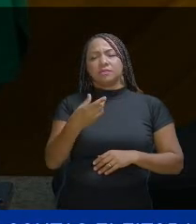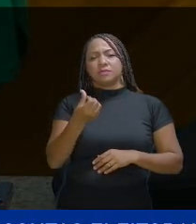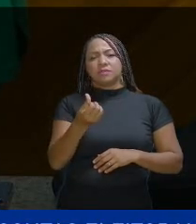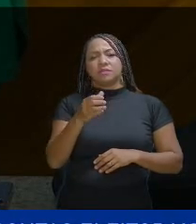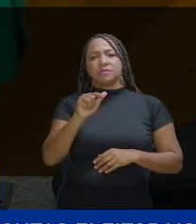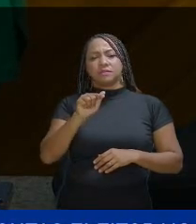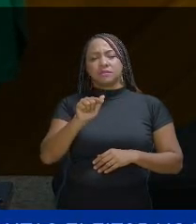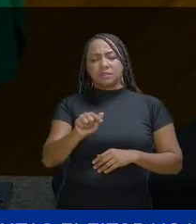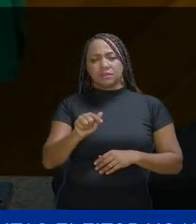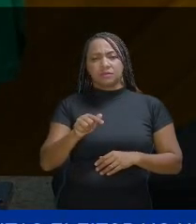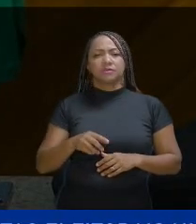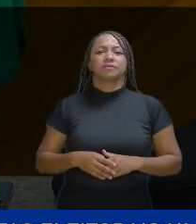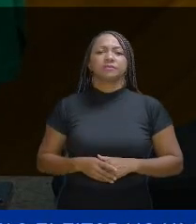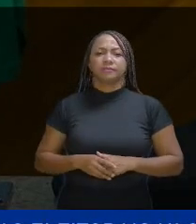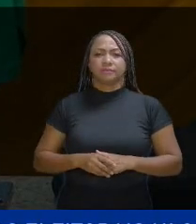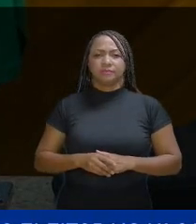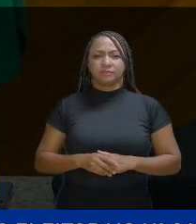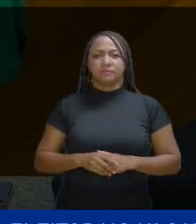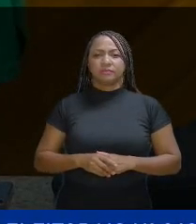23.607.